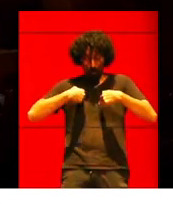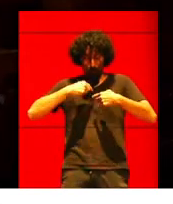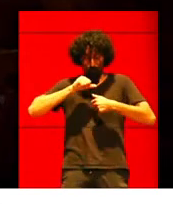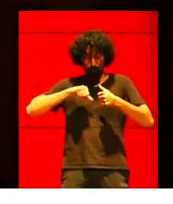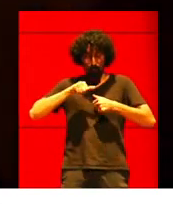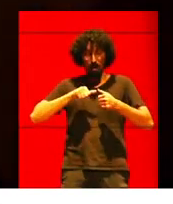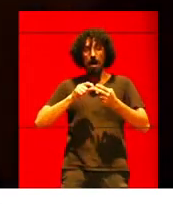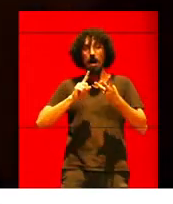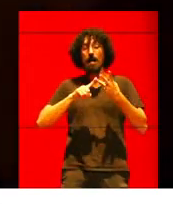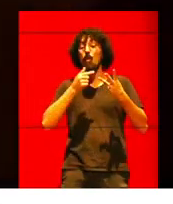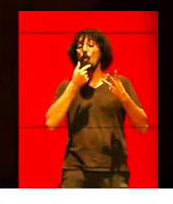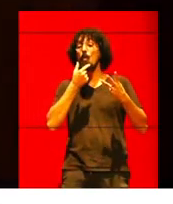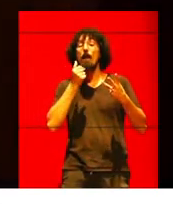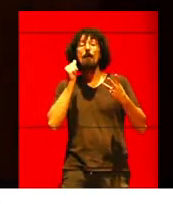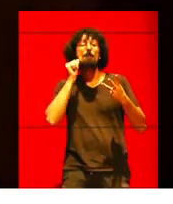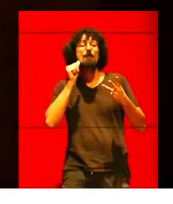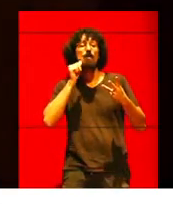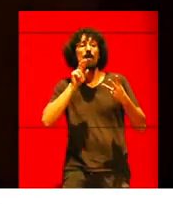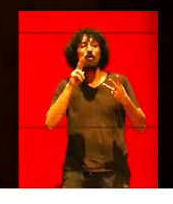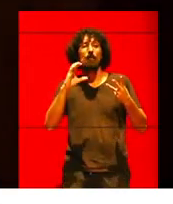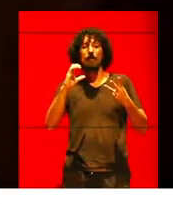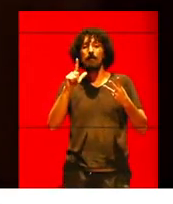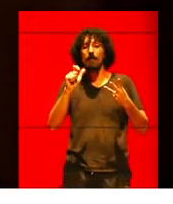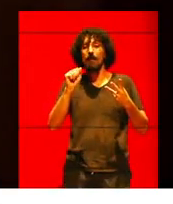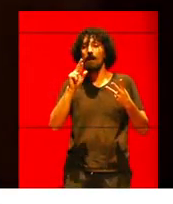dela é Clarice Lispector. Conhecem?